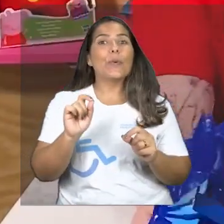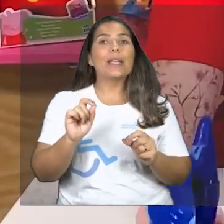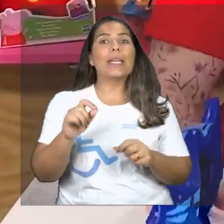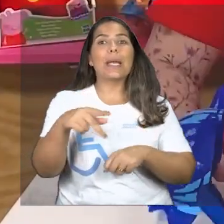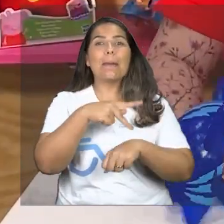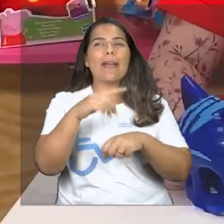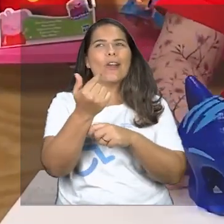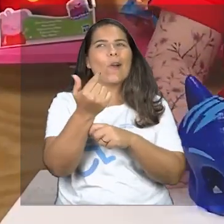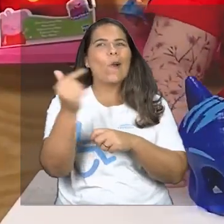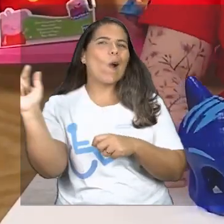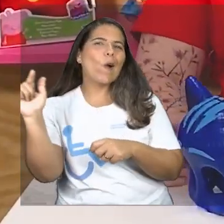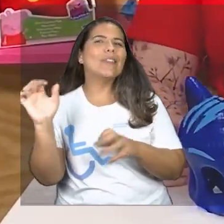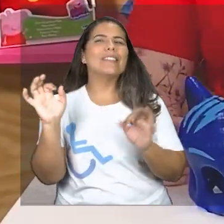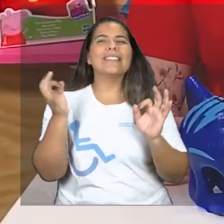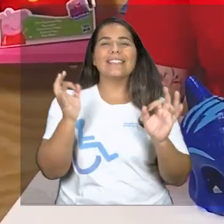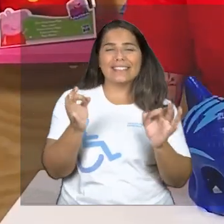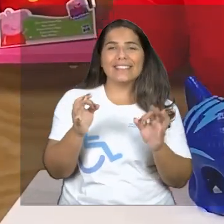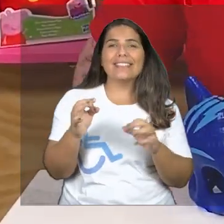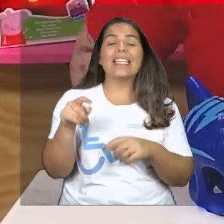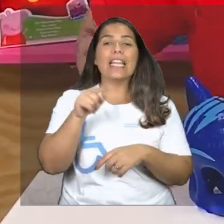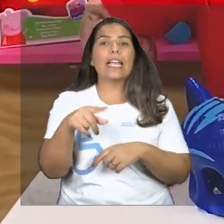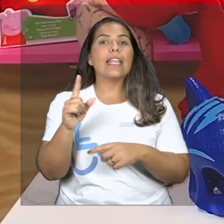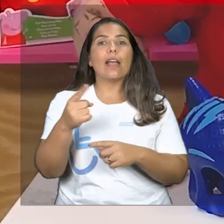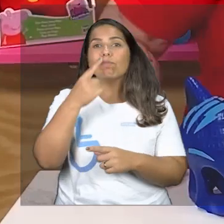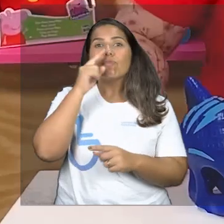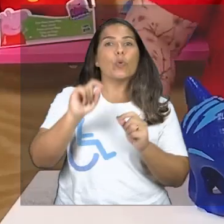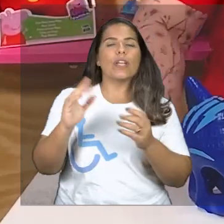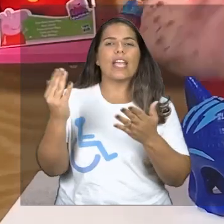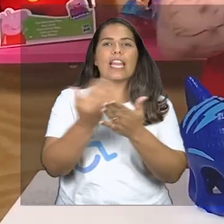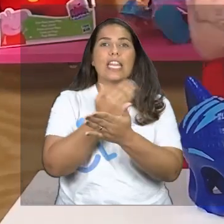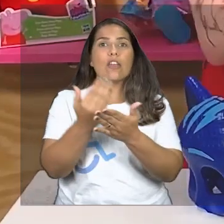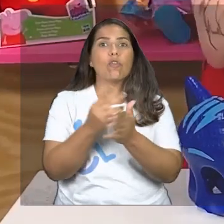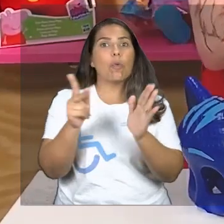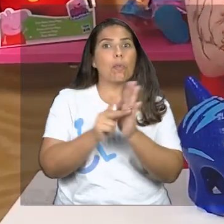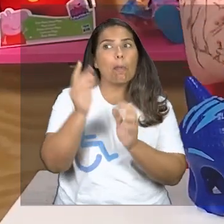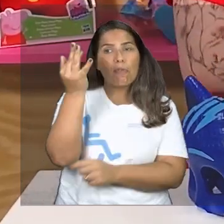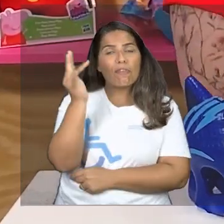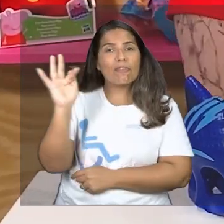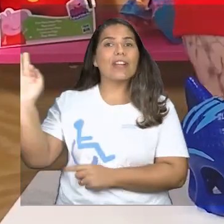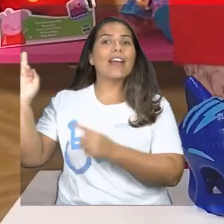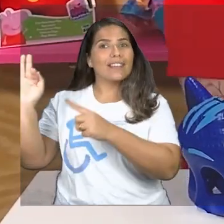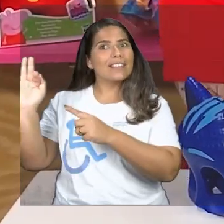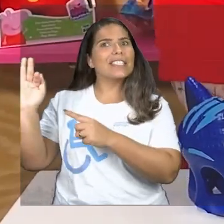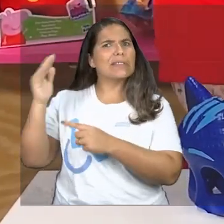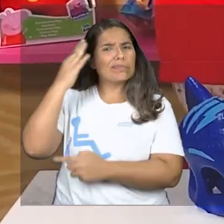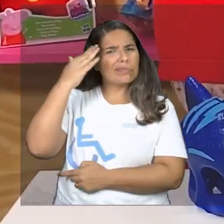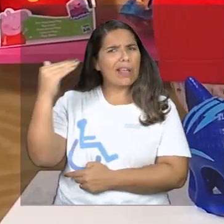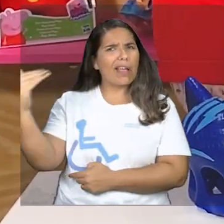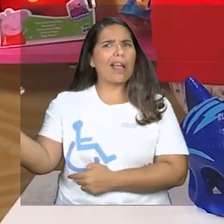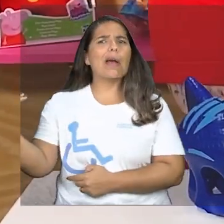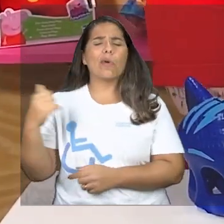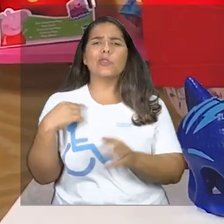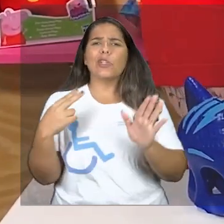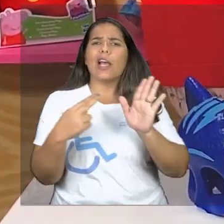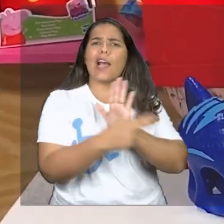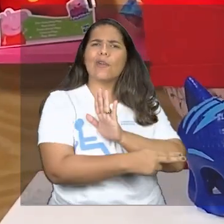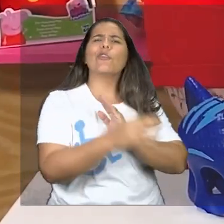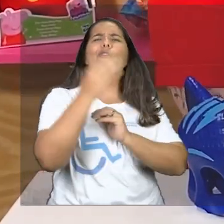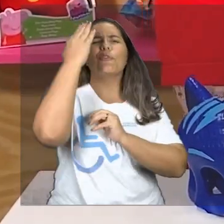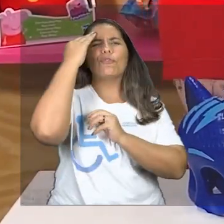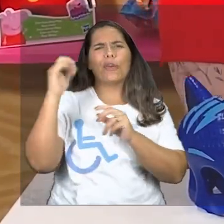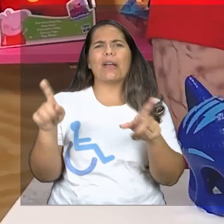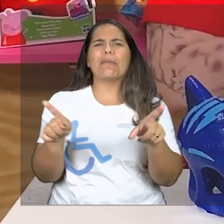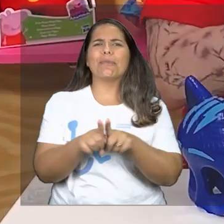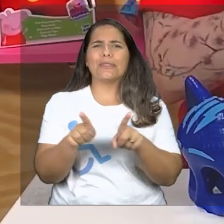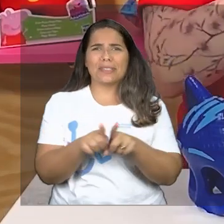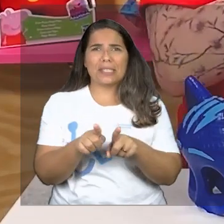do País da Baguete e do Croissant. É isso mesmo. O PJ Masks é inspirado no livro francês chamado Le Pijamasque, do autor